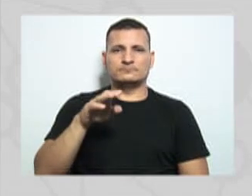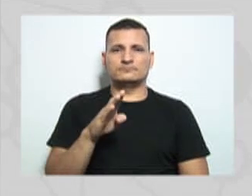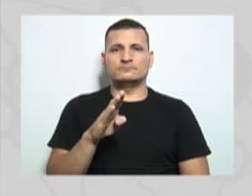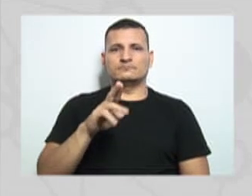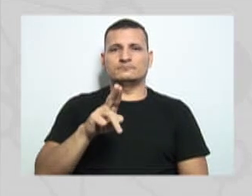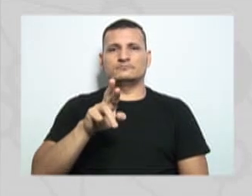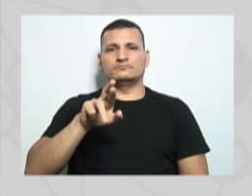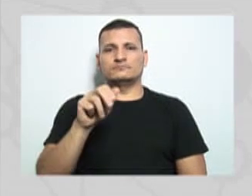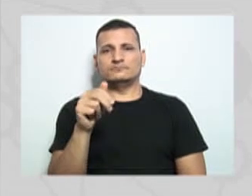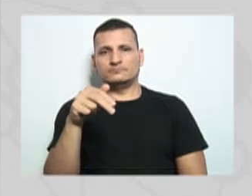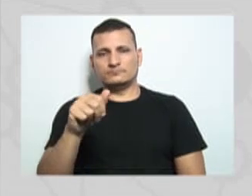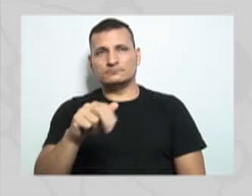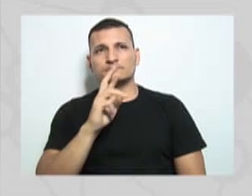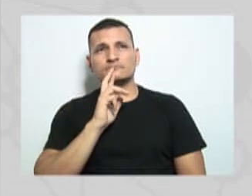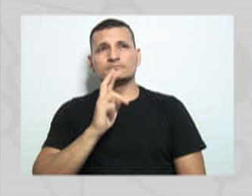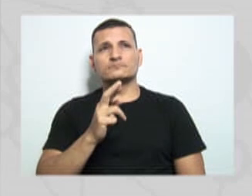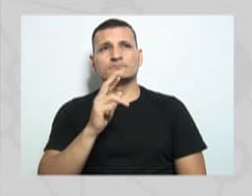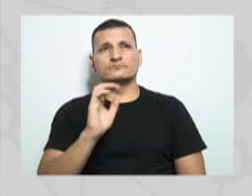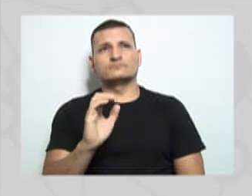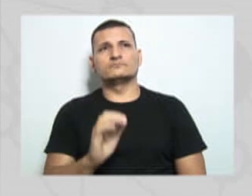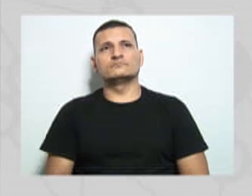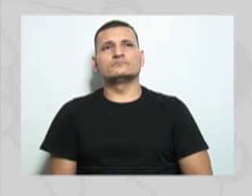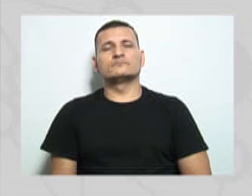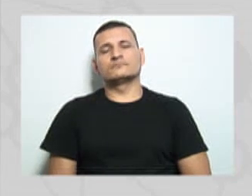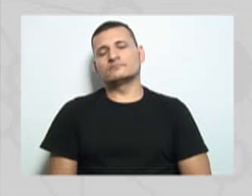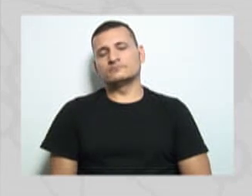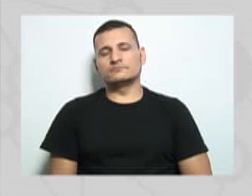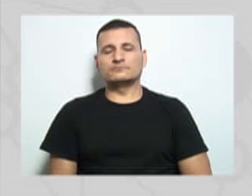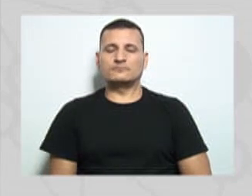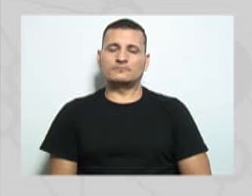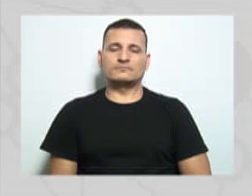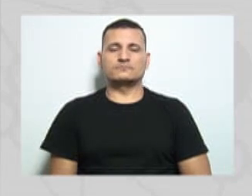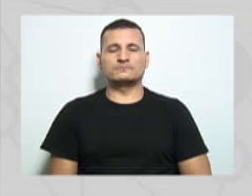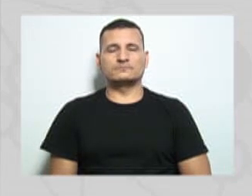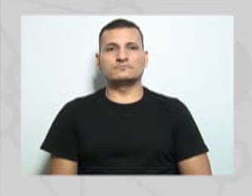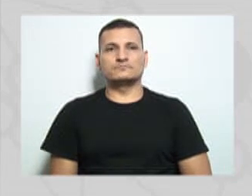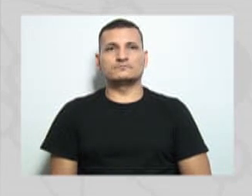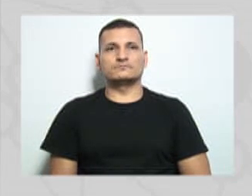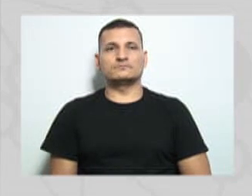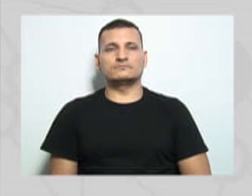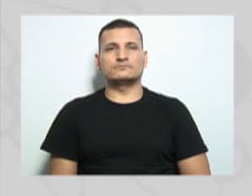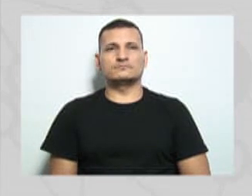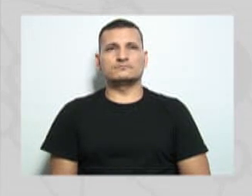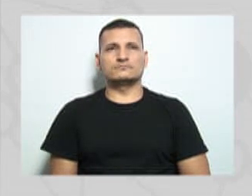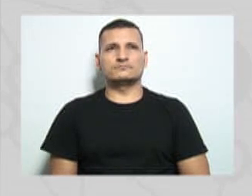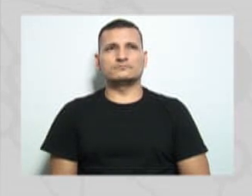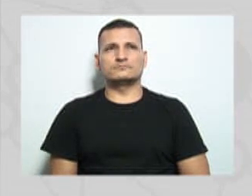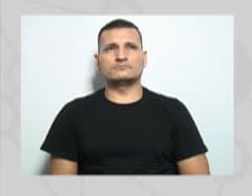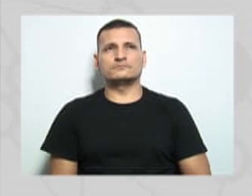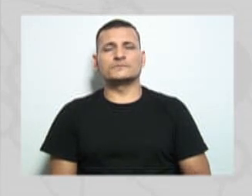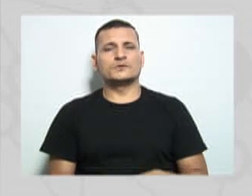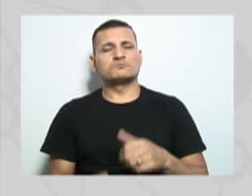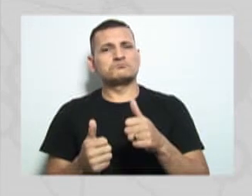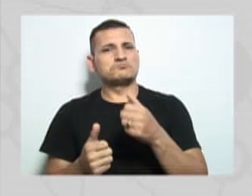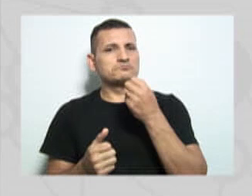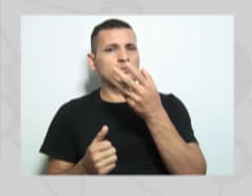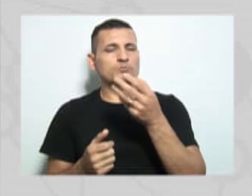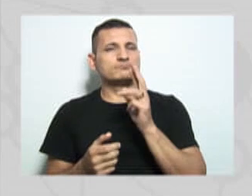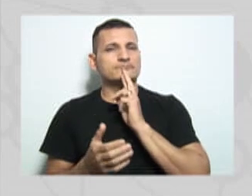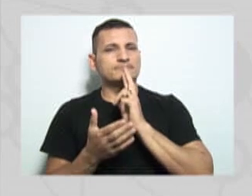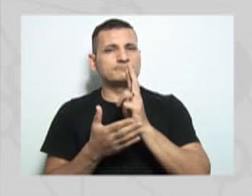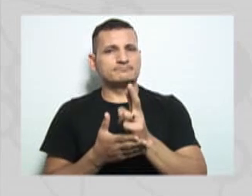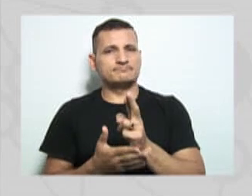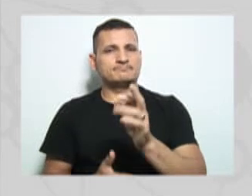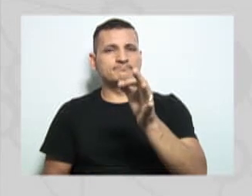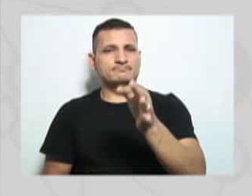questão 2 é a letra C. Que bom que eles colocaram a alternativa, a opção correta, né? É a letra